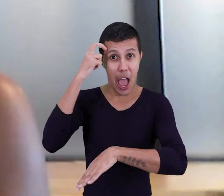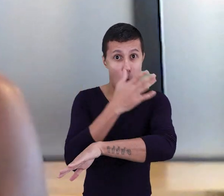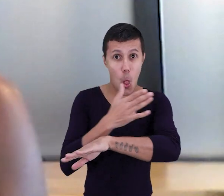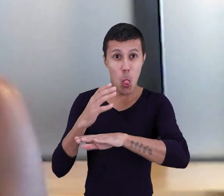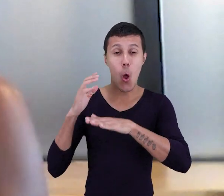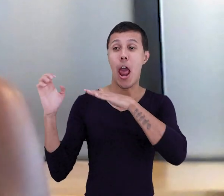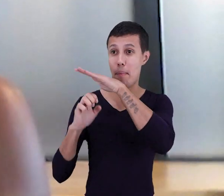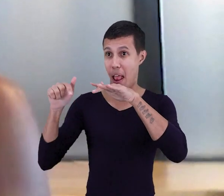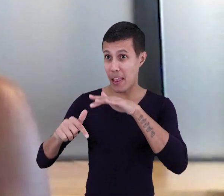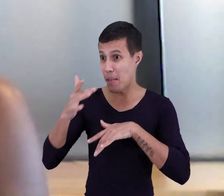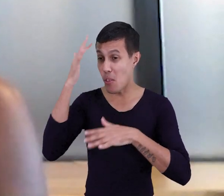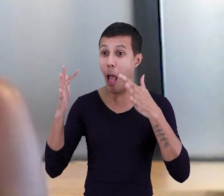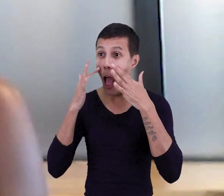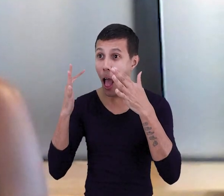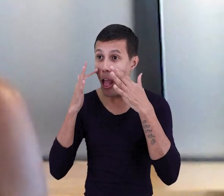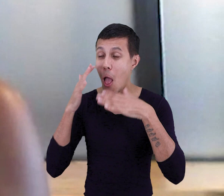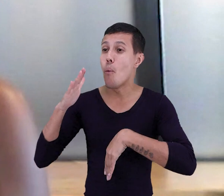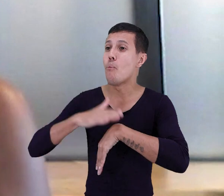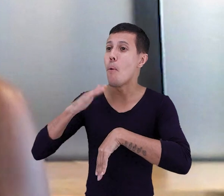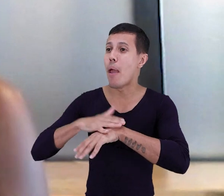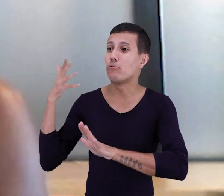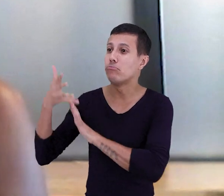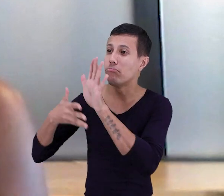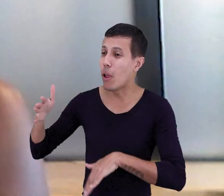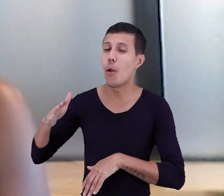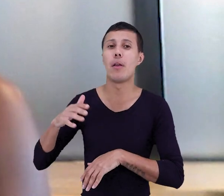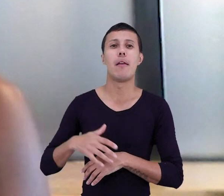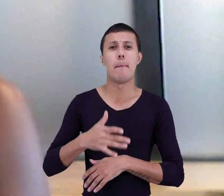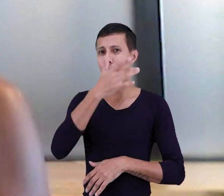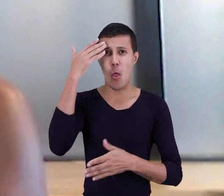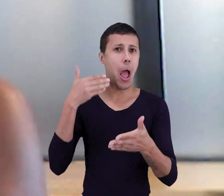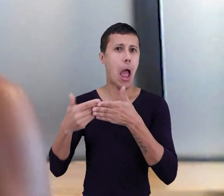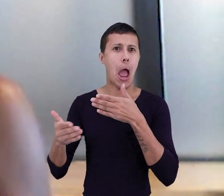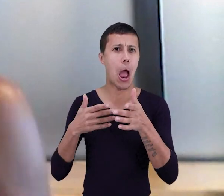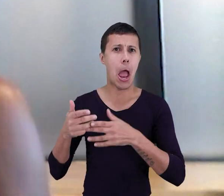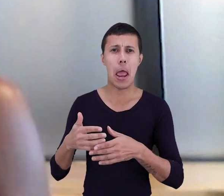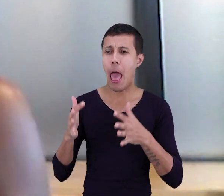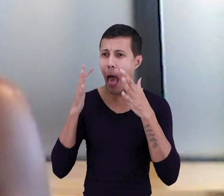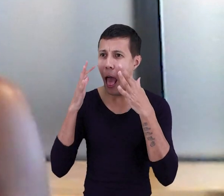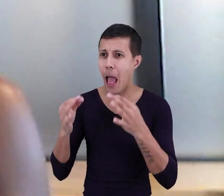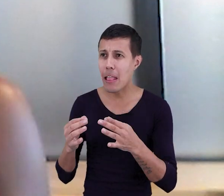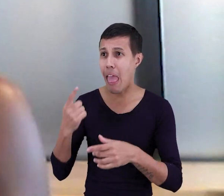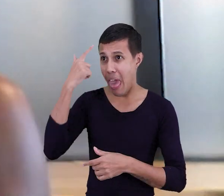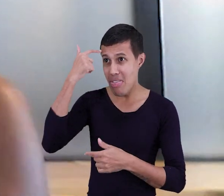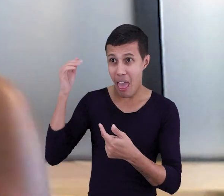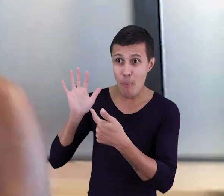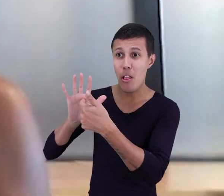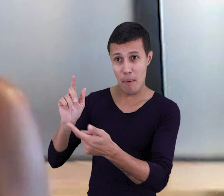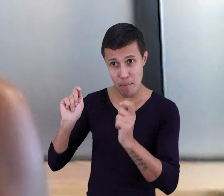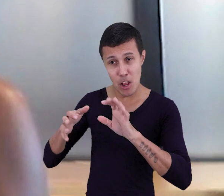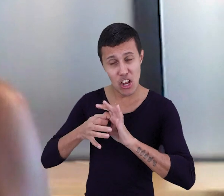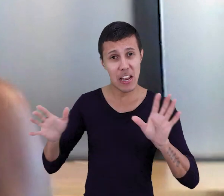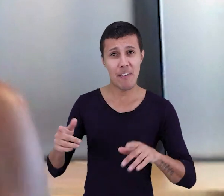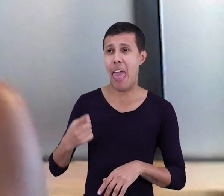todo mundo é ouvido. Todo mundo tem seu momento de falar, todo mundo pode ser escutado, todo mundo pode apresentar ideia. Você pode